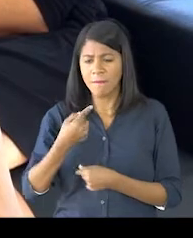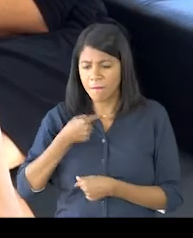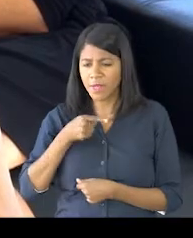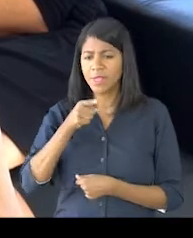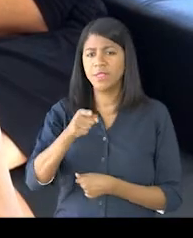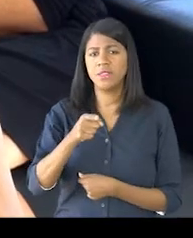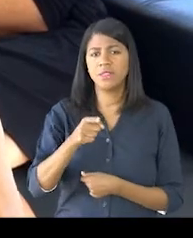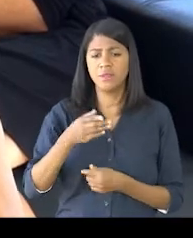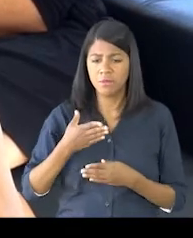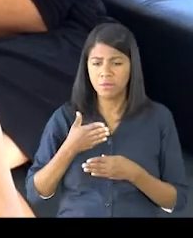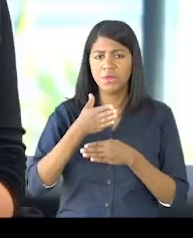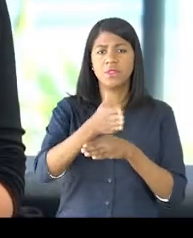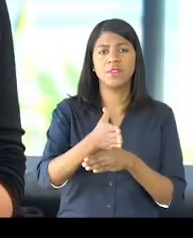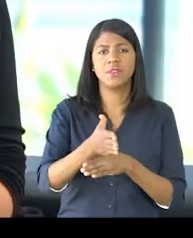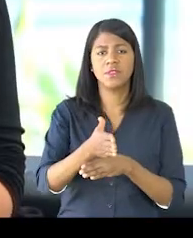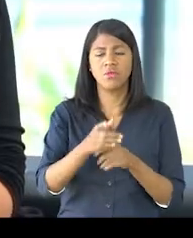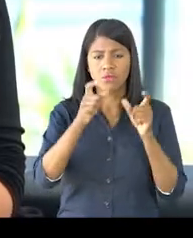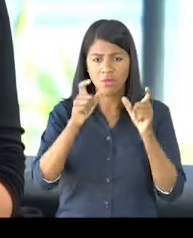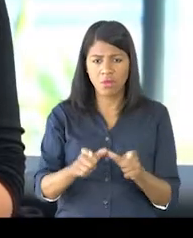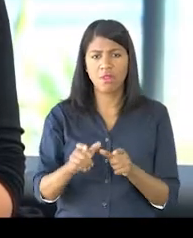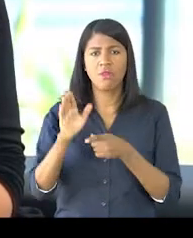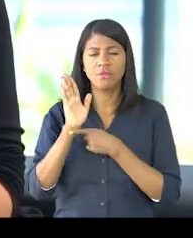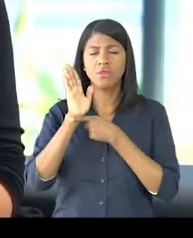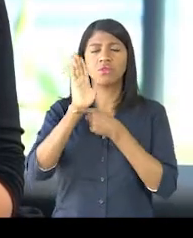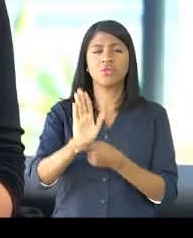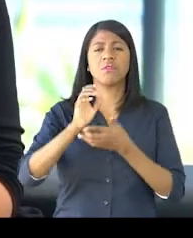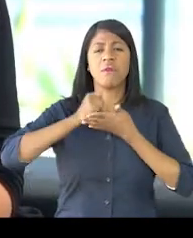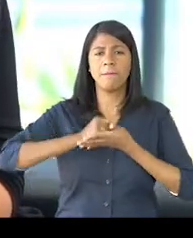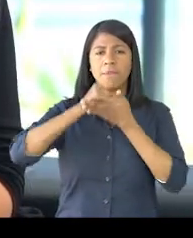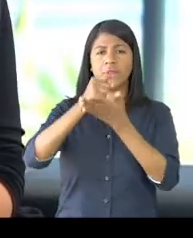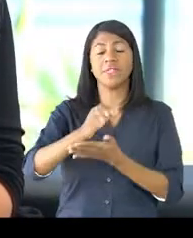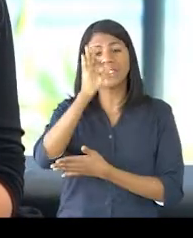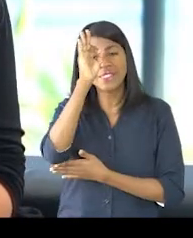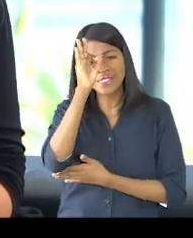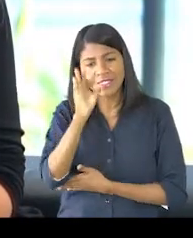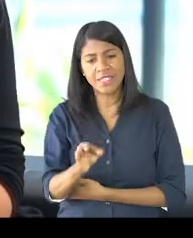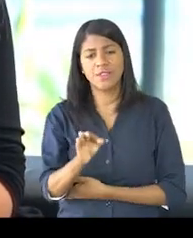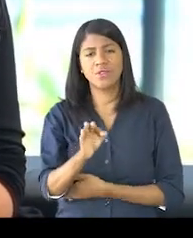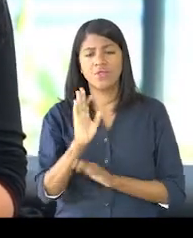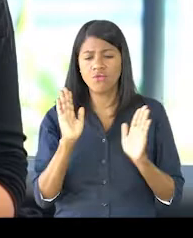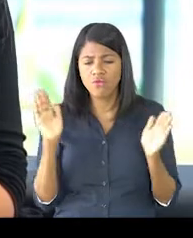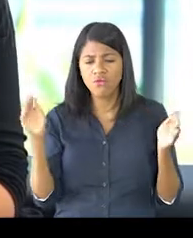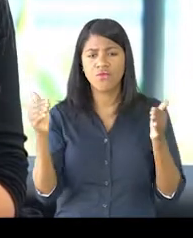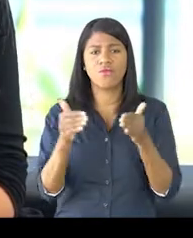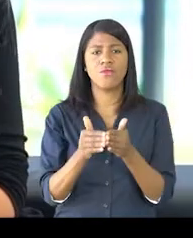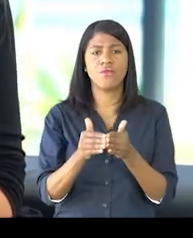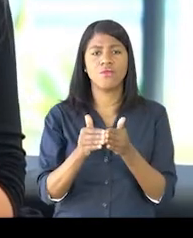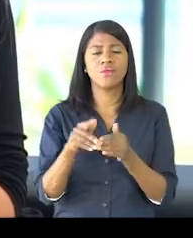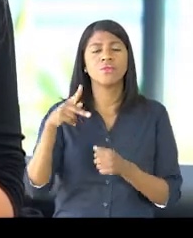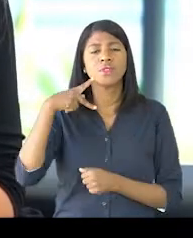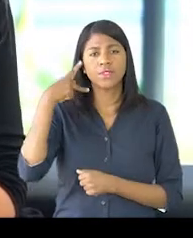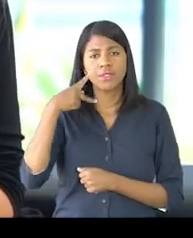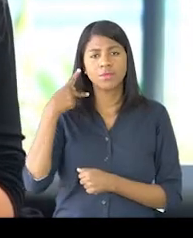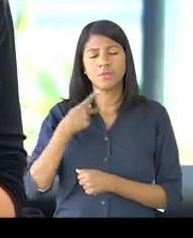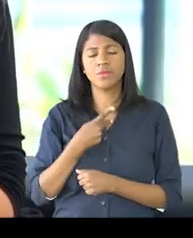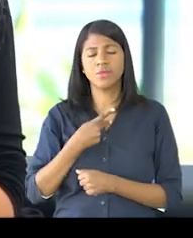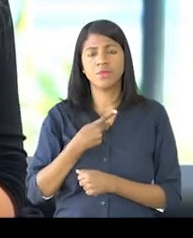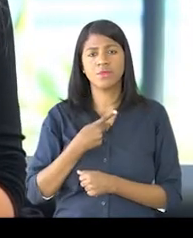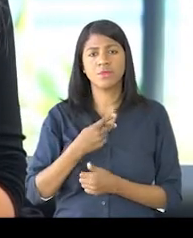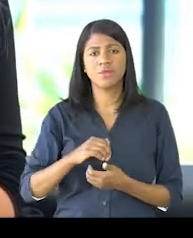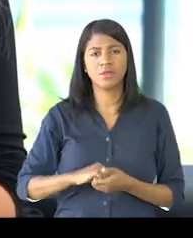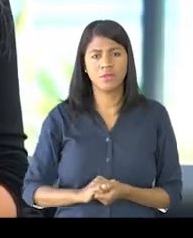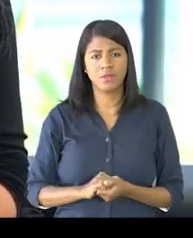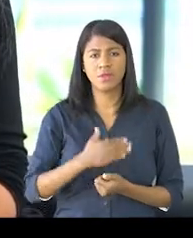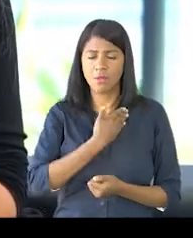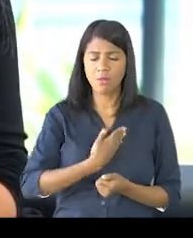vamos poder investir as políticas públicas da forma correta, para que não haja desperdício do dinheiro